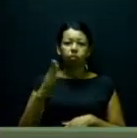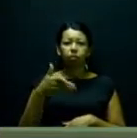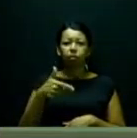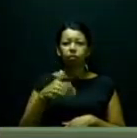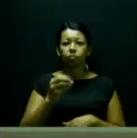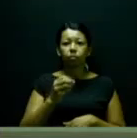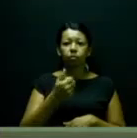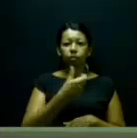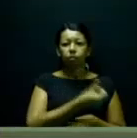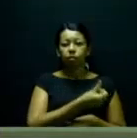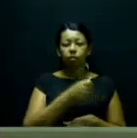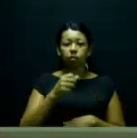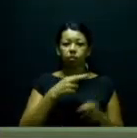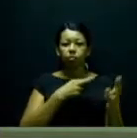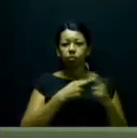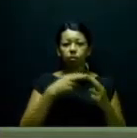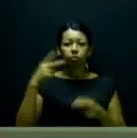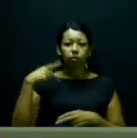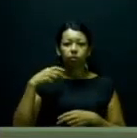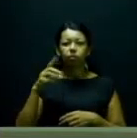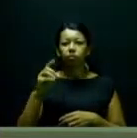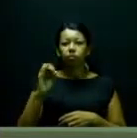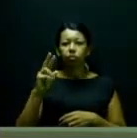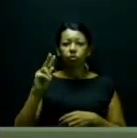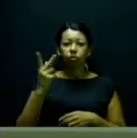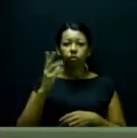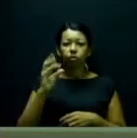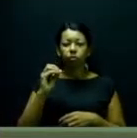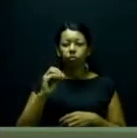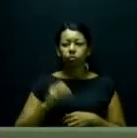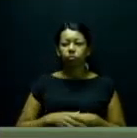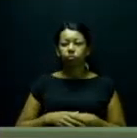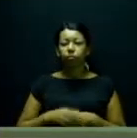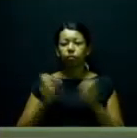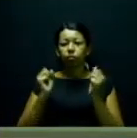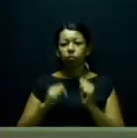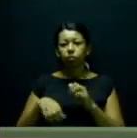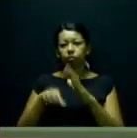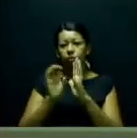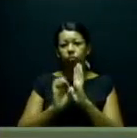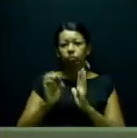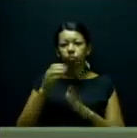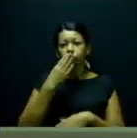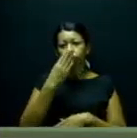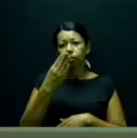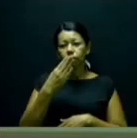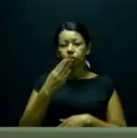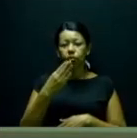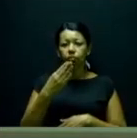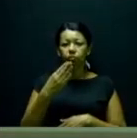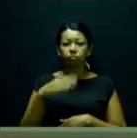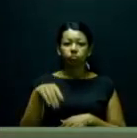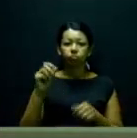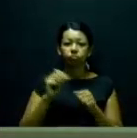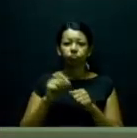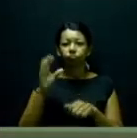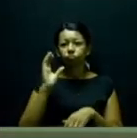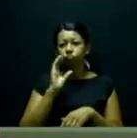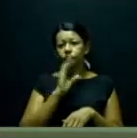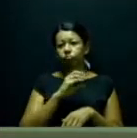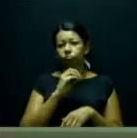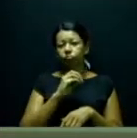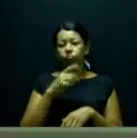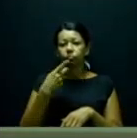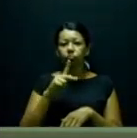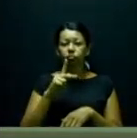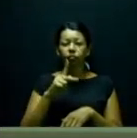27/2016, de autoria do vereador Adeildo Eleodoro dos Santos, ao Poder Executivo solicitando providências no sentido